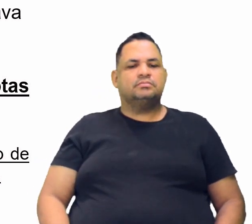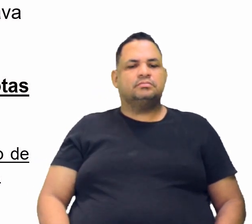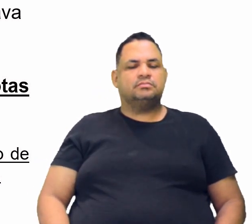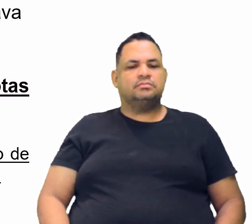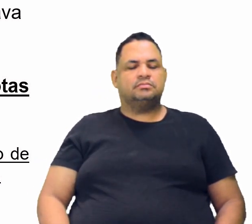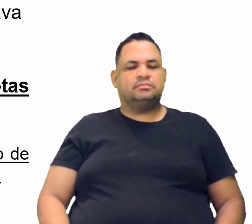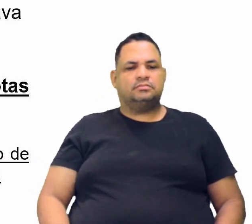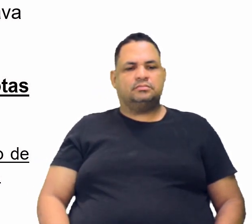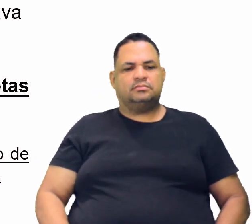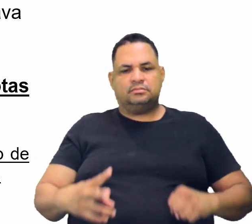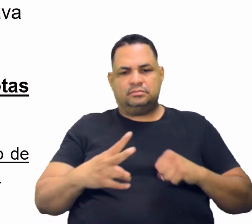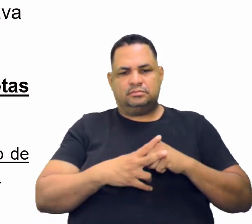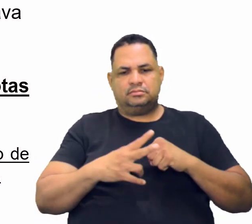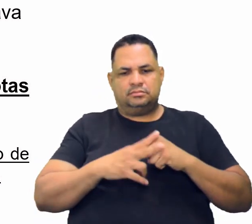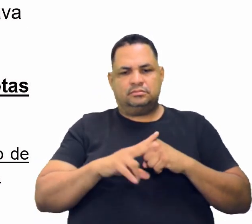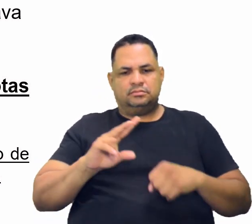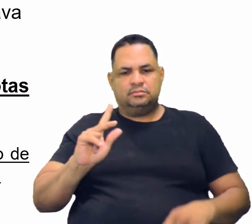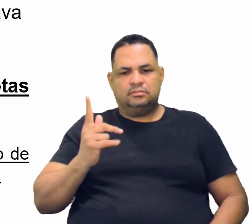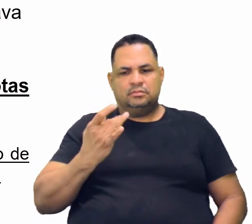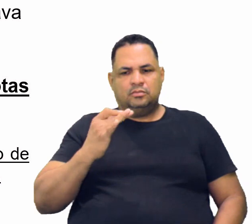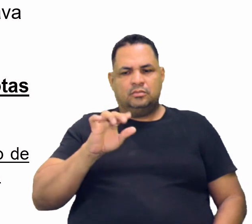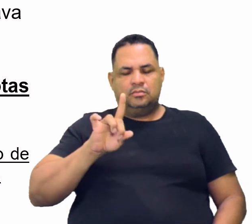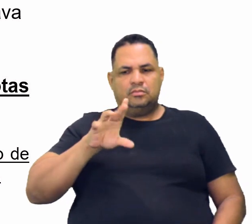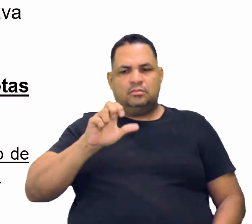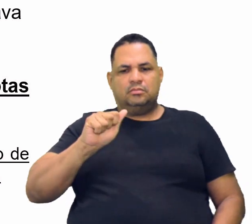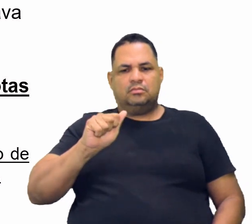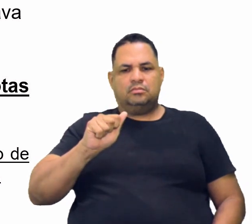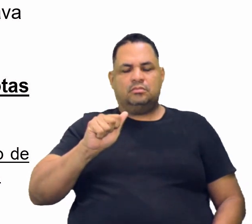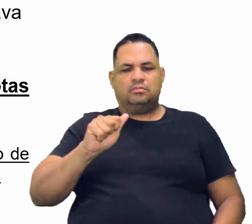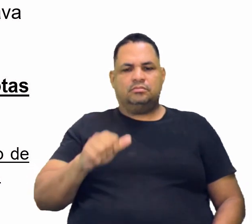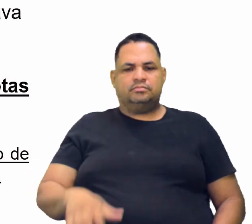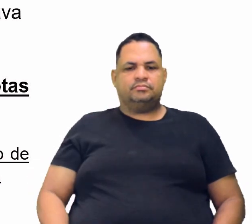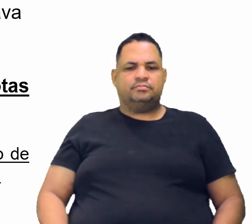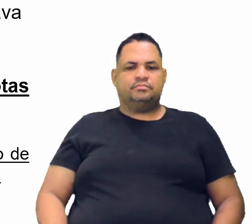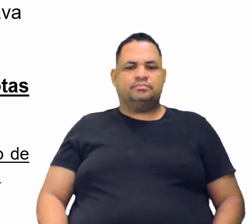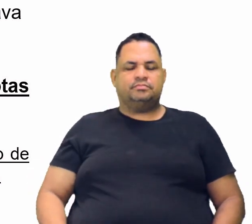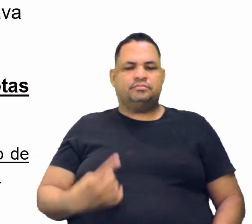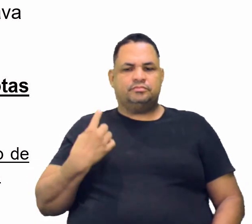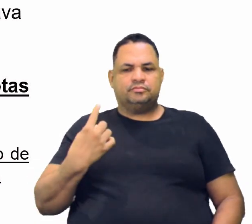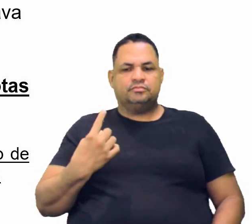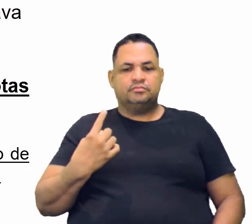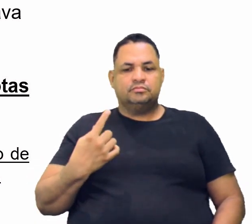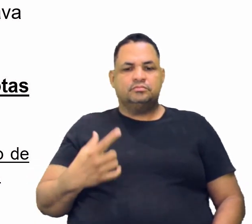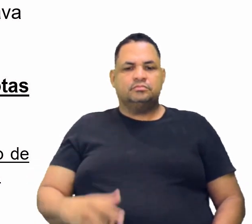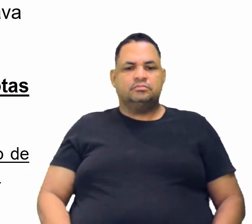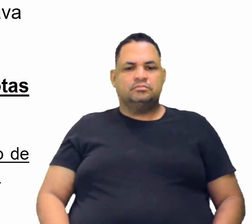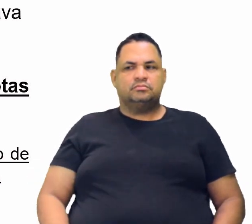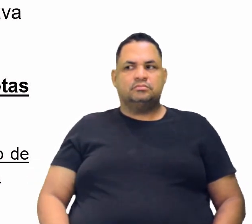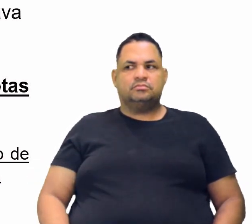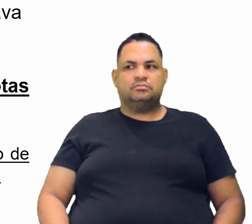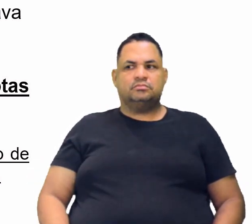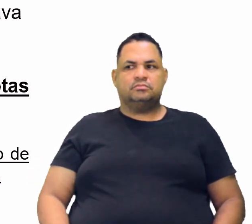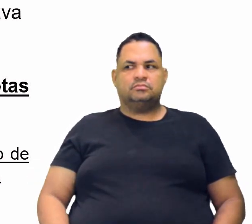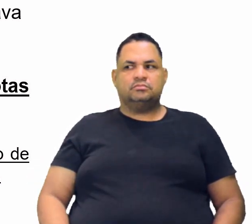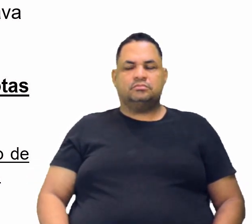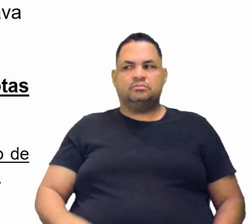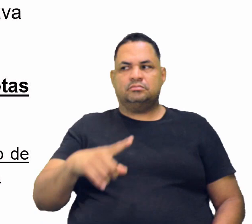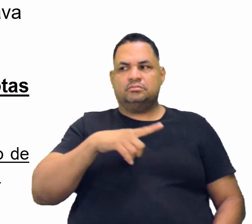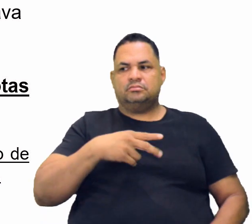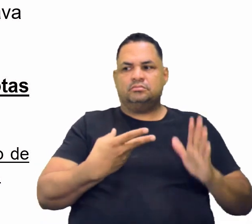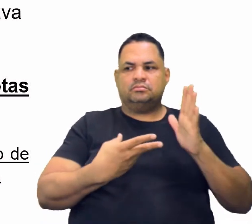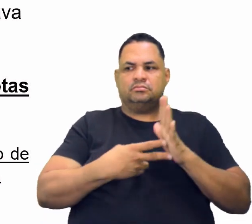havia, tá? Que é o verbo haver, ele está no sentido de existir.